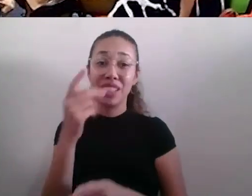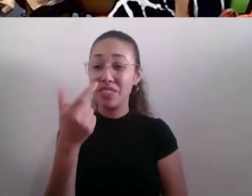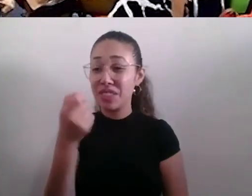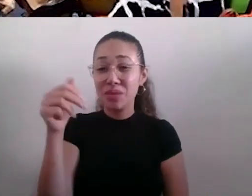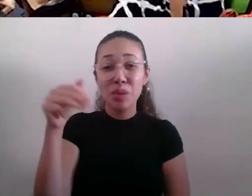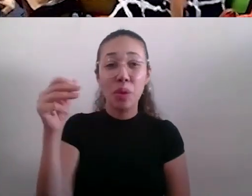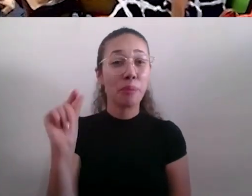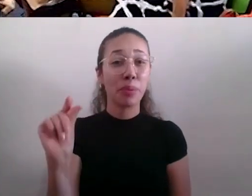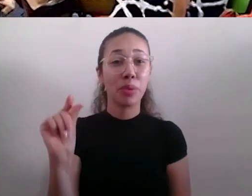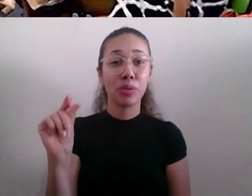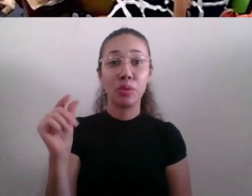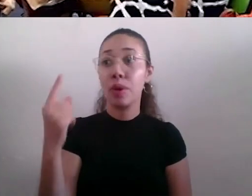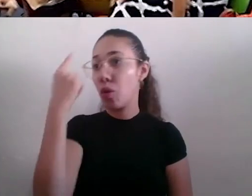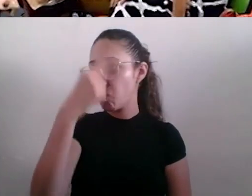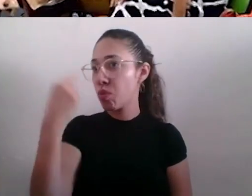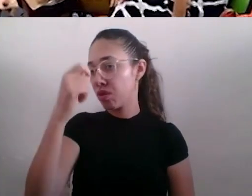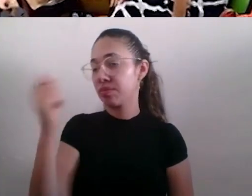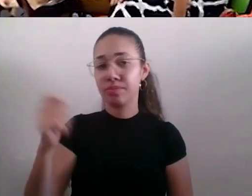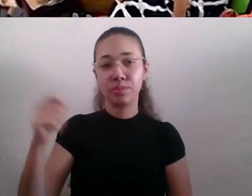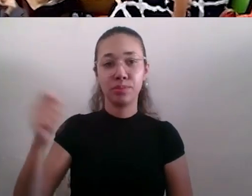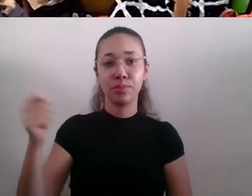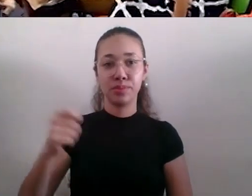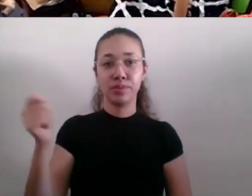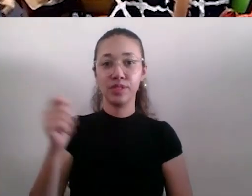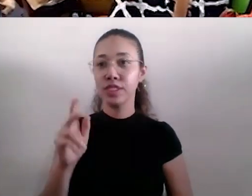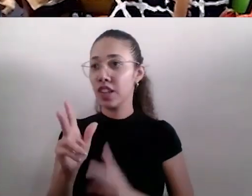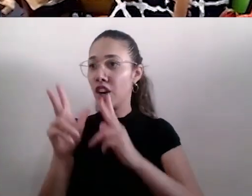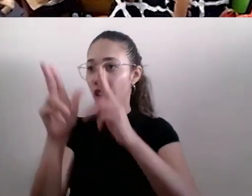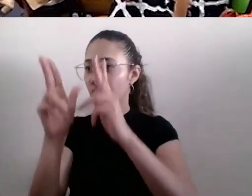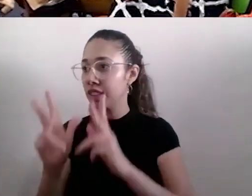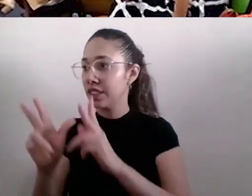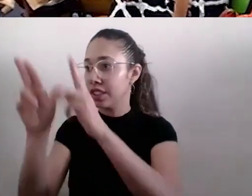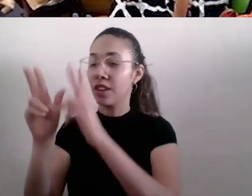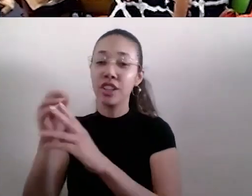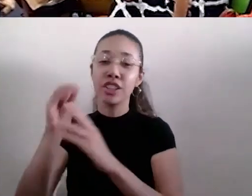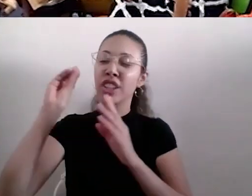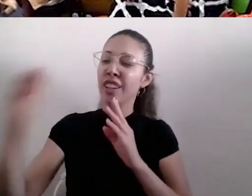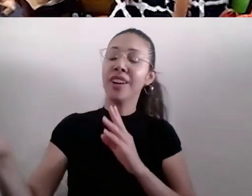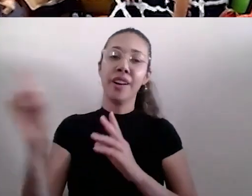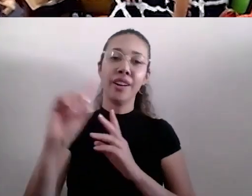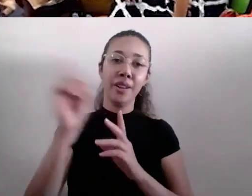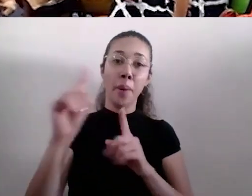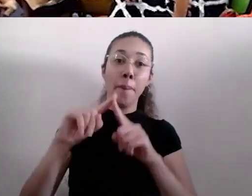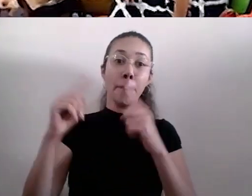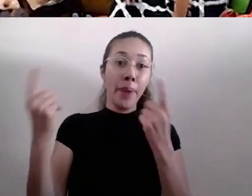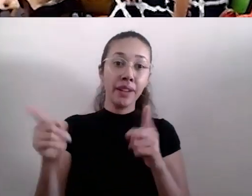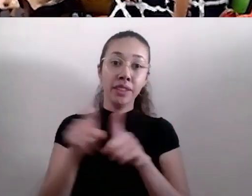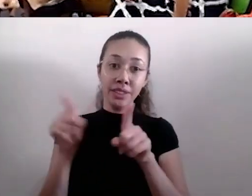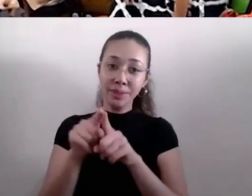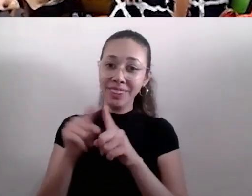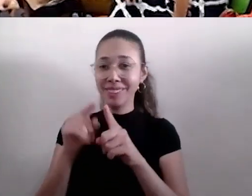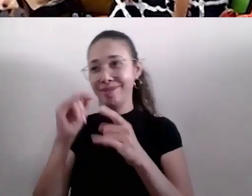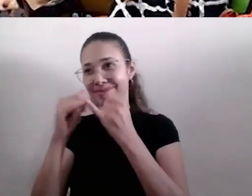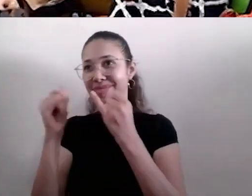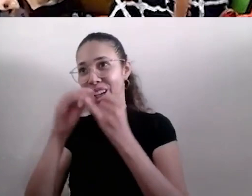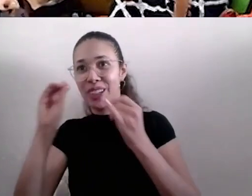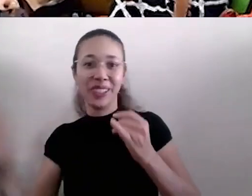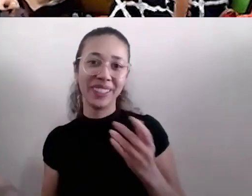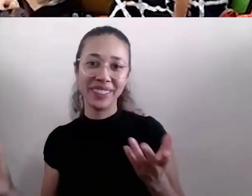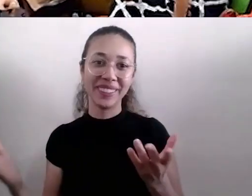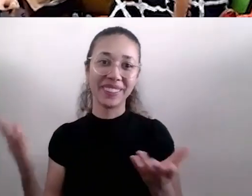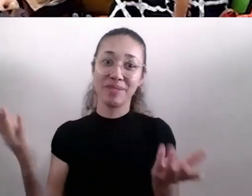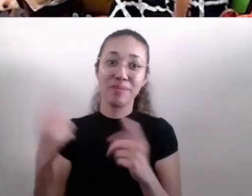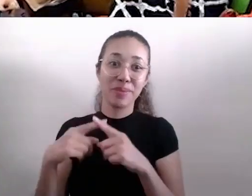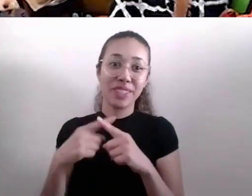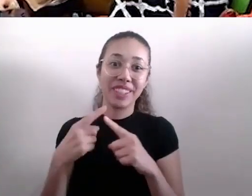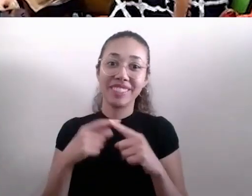para botar. Então, não joga fora, mas ao mesmo tempo joga fora. Porque não tem jeito, não